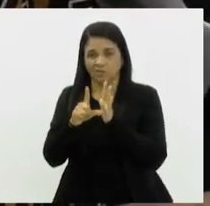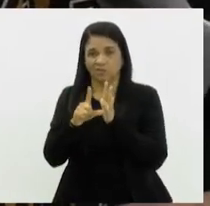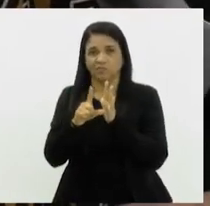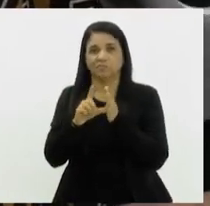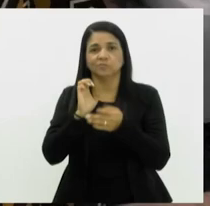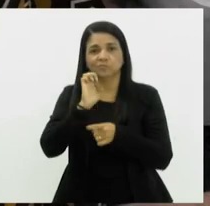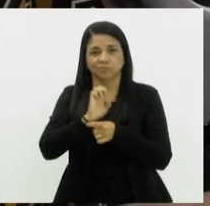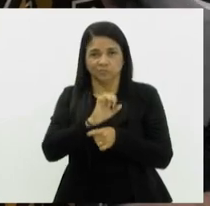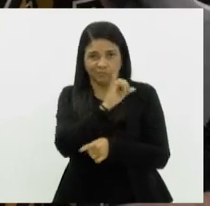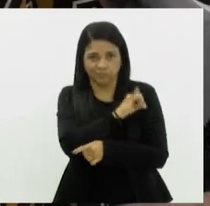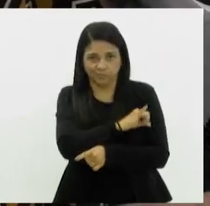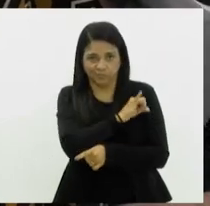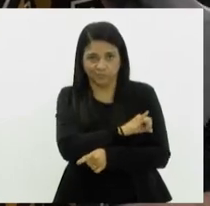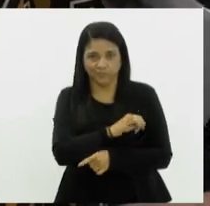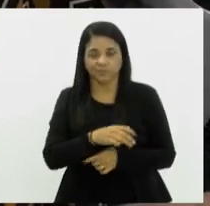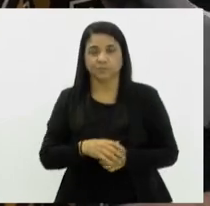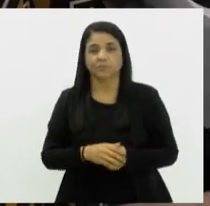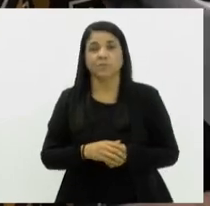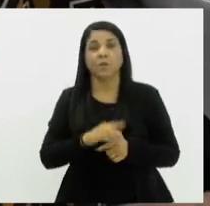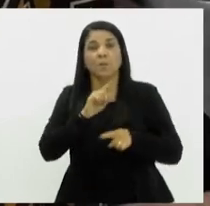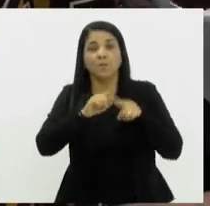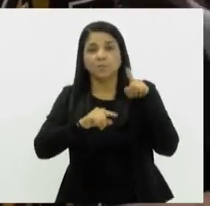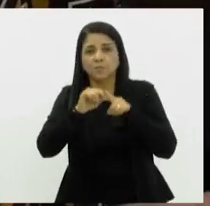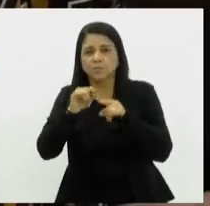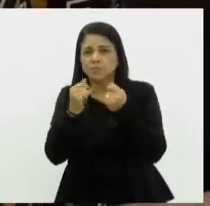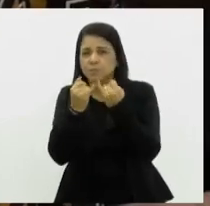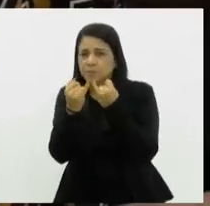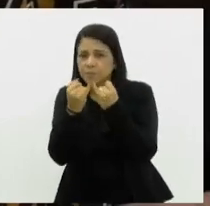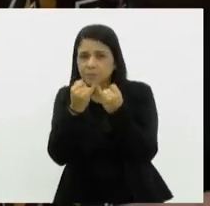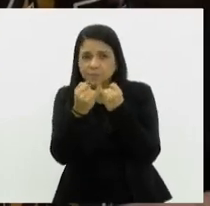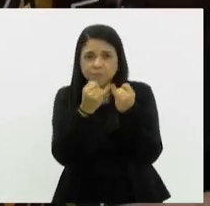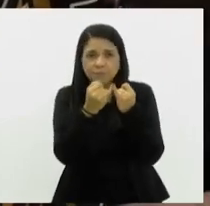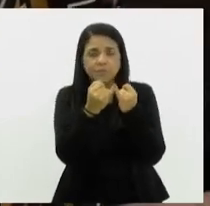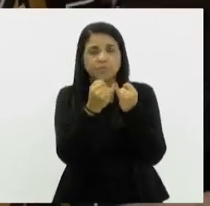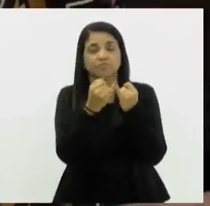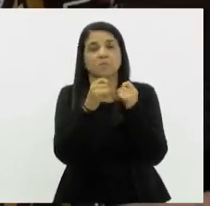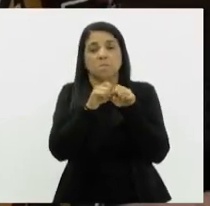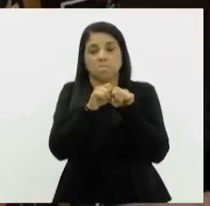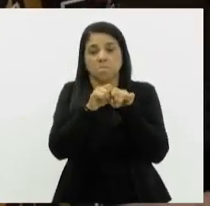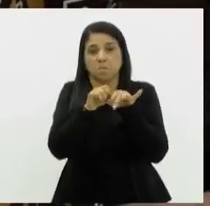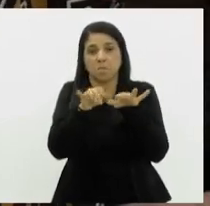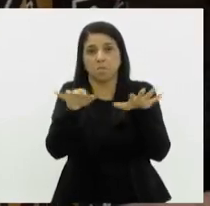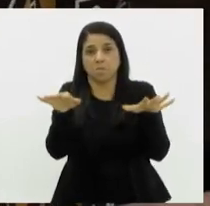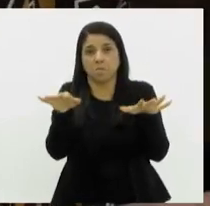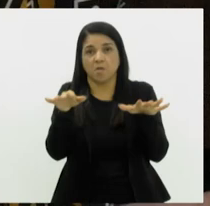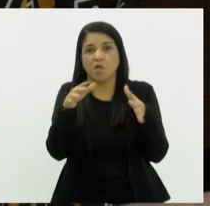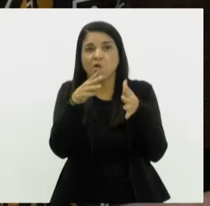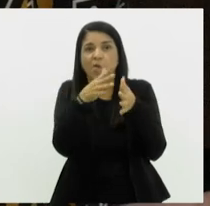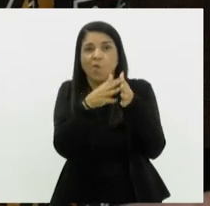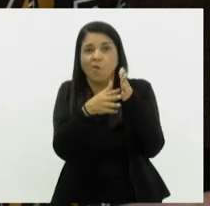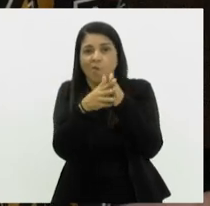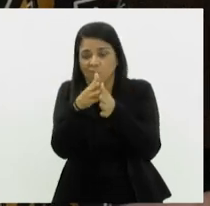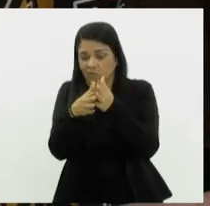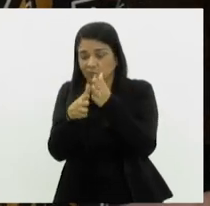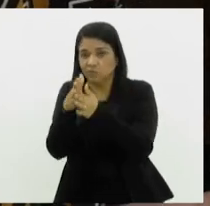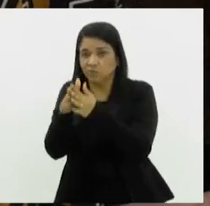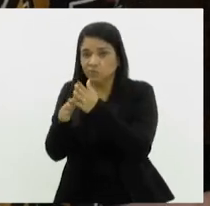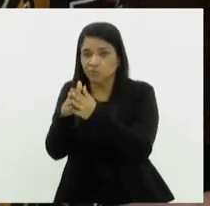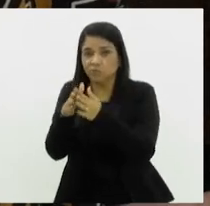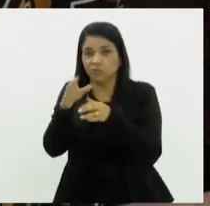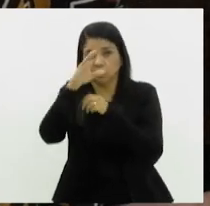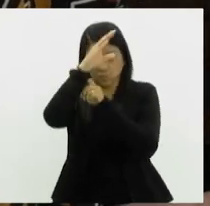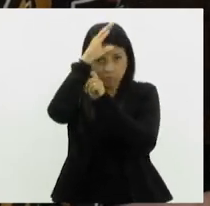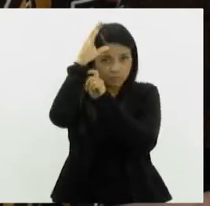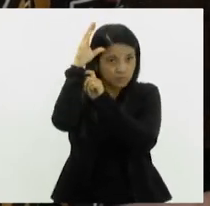no estado do Rio de Janeiro. Produtos similares têm se multiplicado e confundido com consumidores,